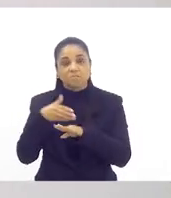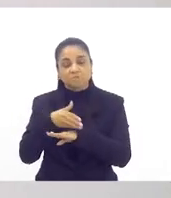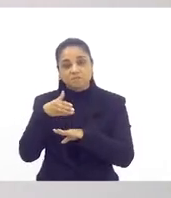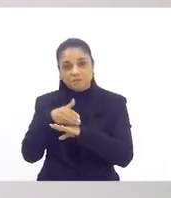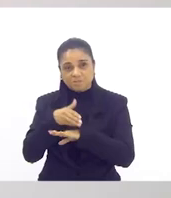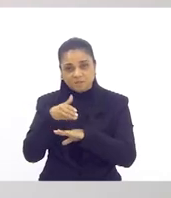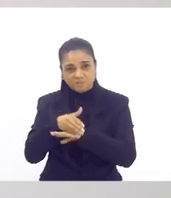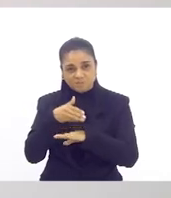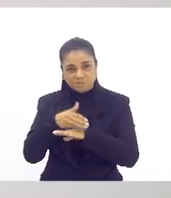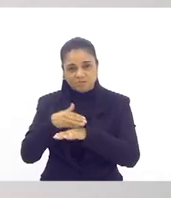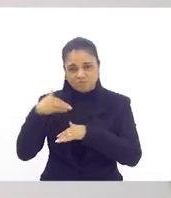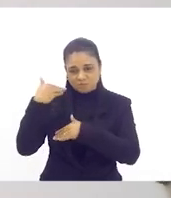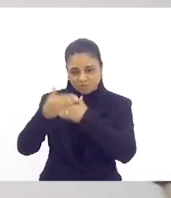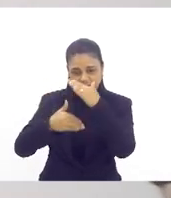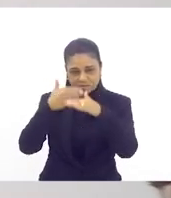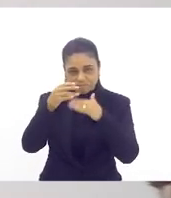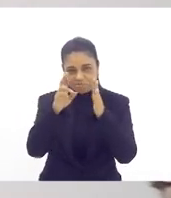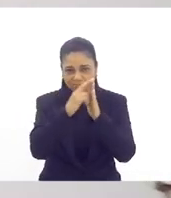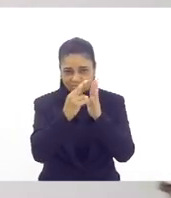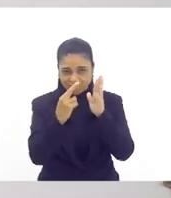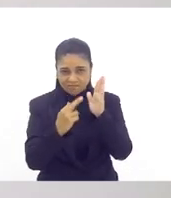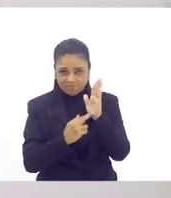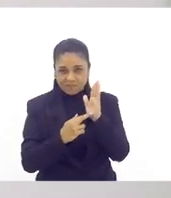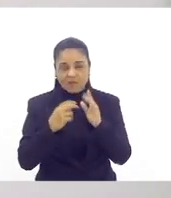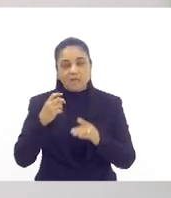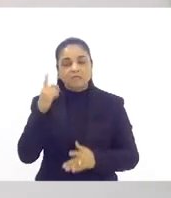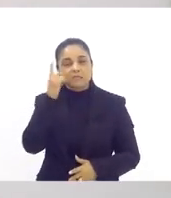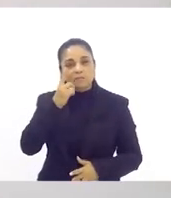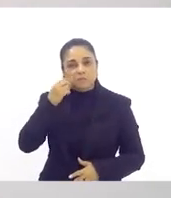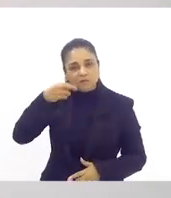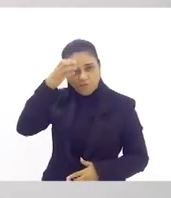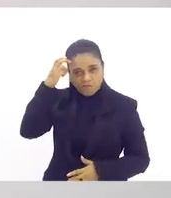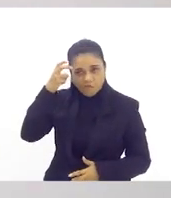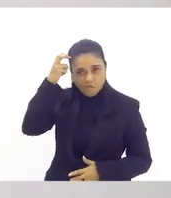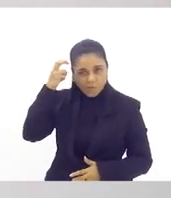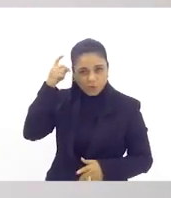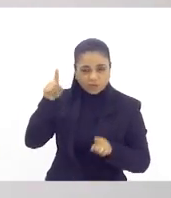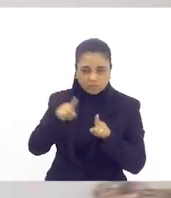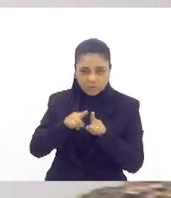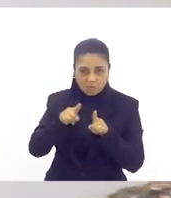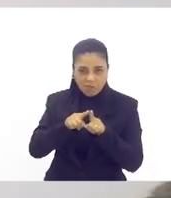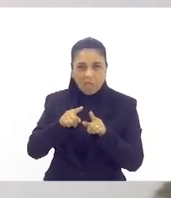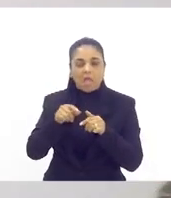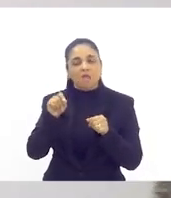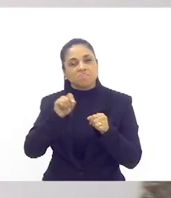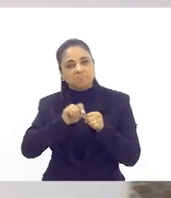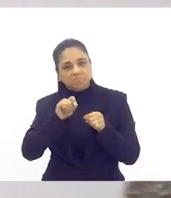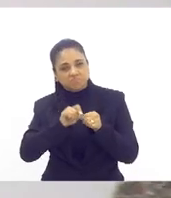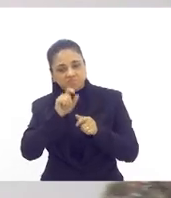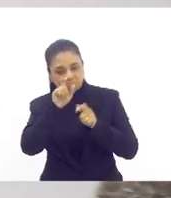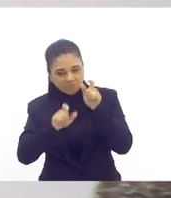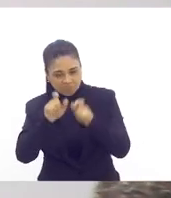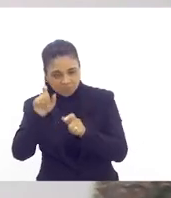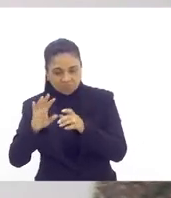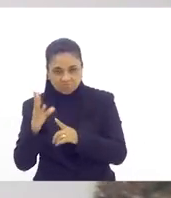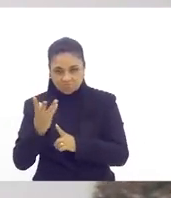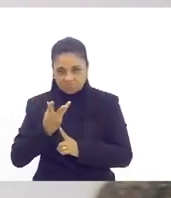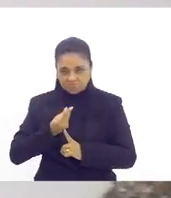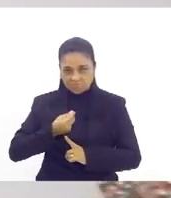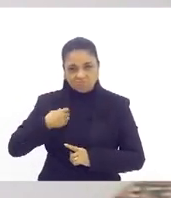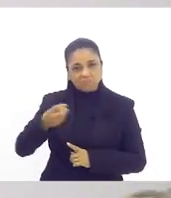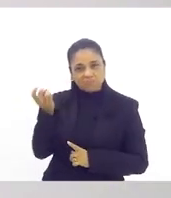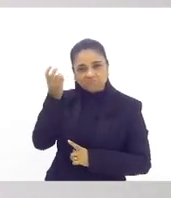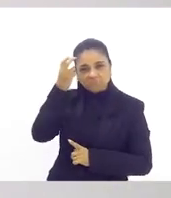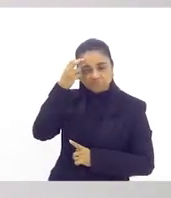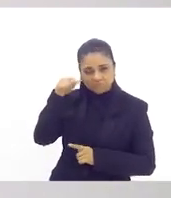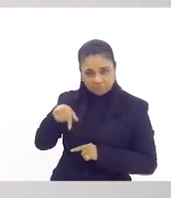dessa do processo da regulamentação deputada Verônica tava lá alguns fazedores de Cultura também do Estado do Rio de Janeiro participaram foi